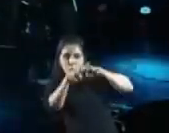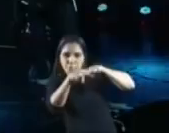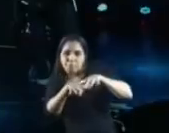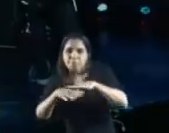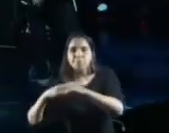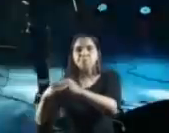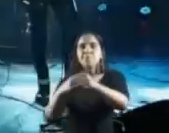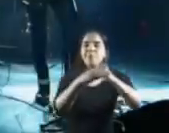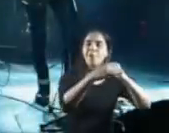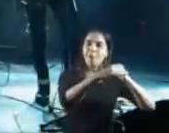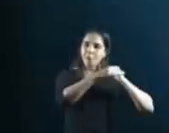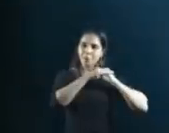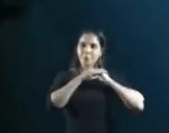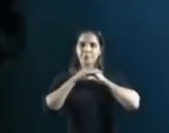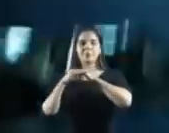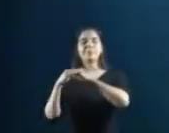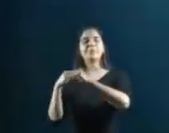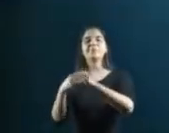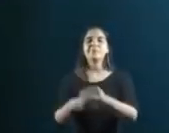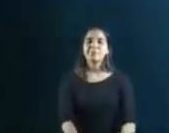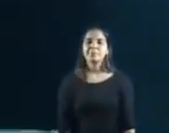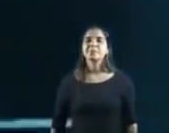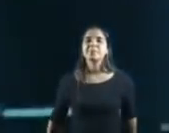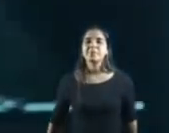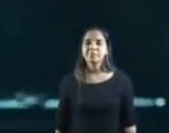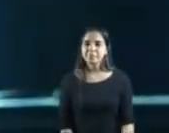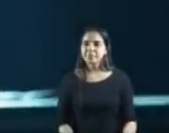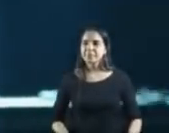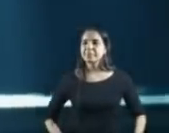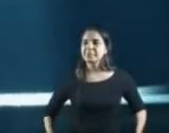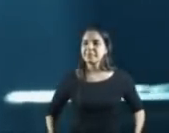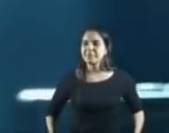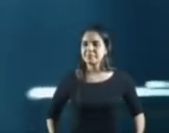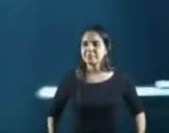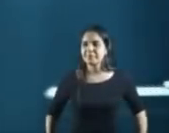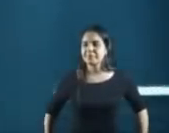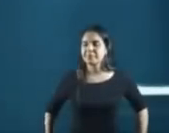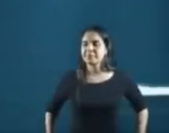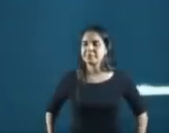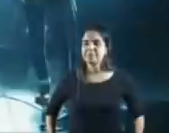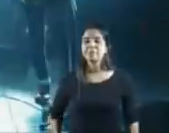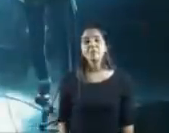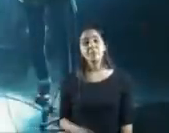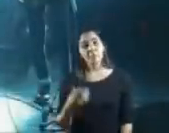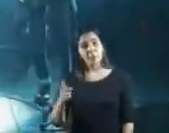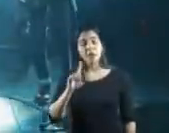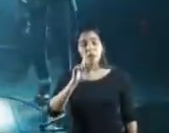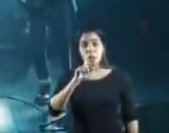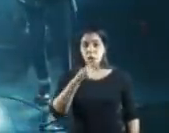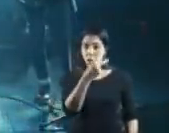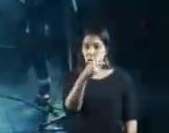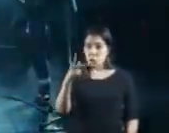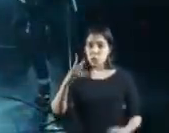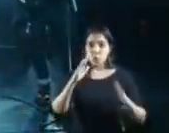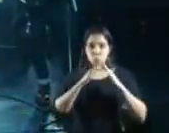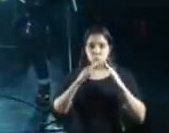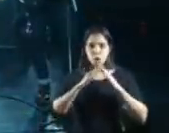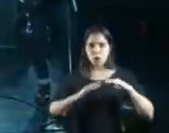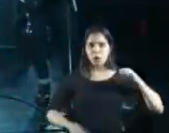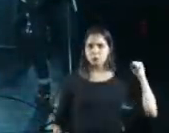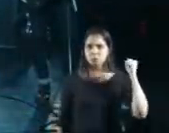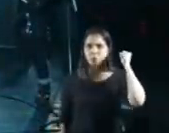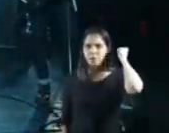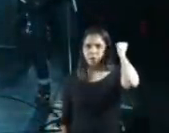todos nós. suas casas, levantem um